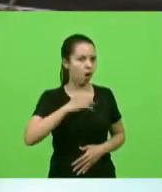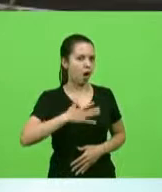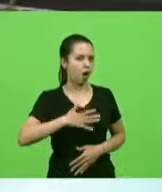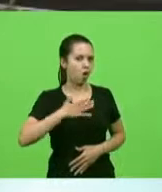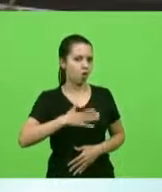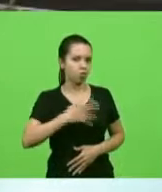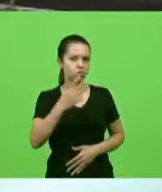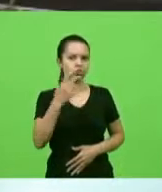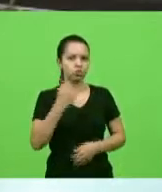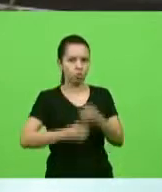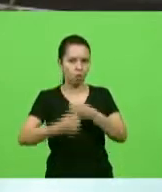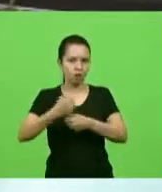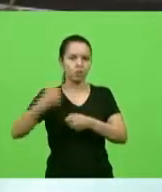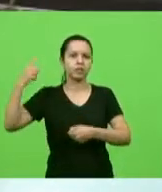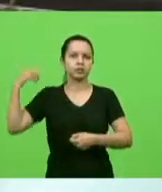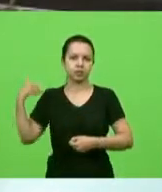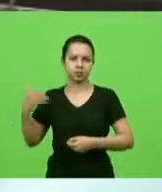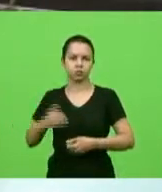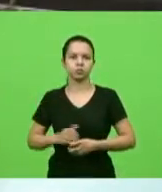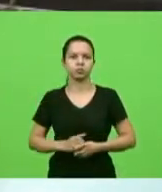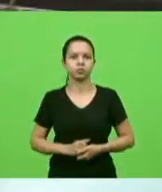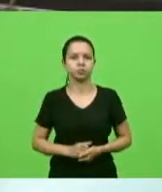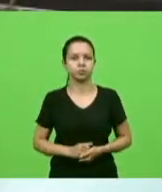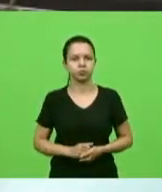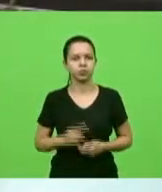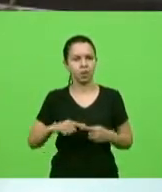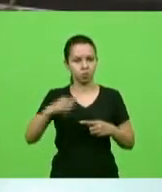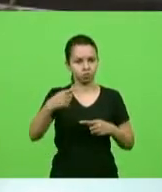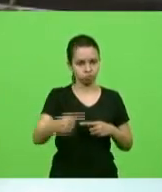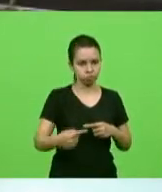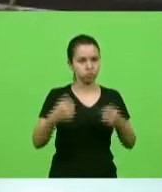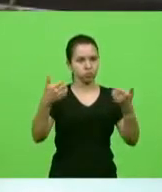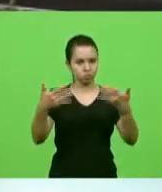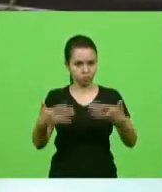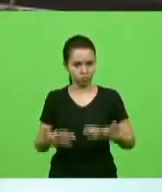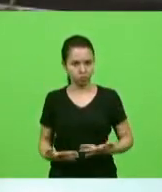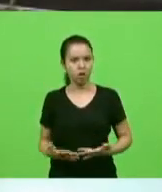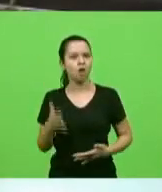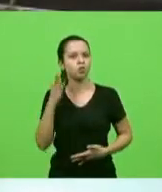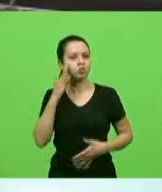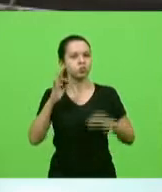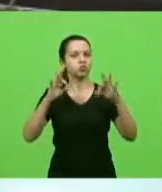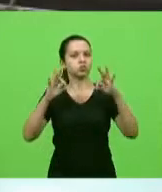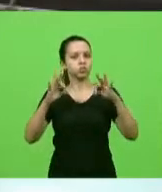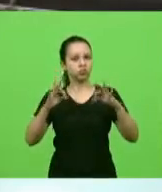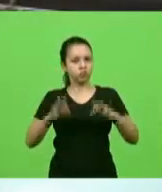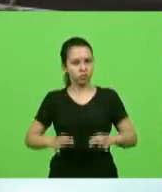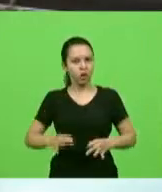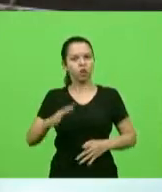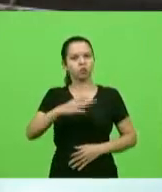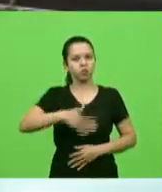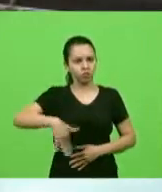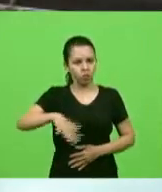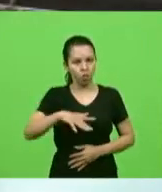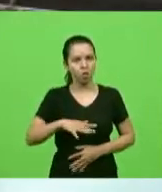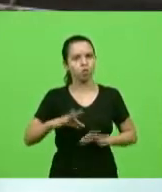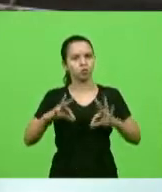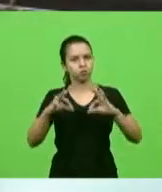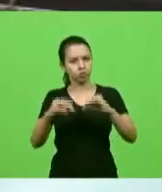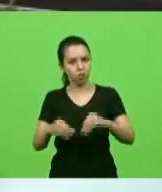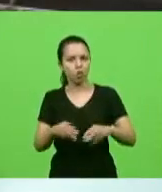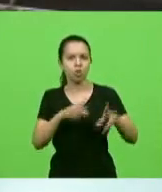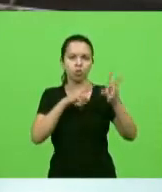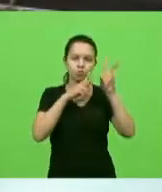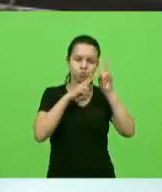agosto do ano passado. Em seguida, eu completava: tenho certeza que todos nós aqui iremos